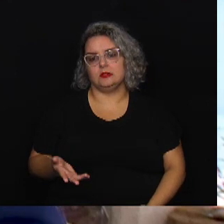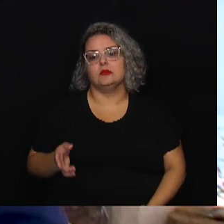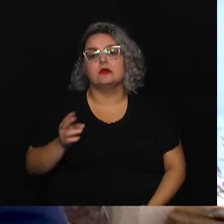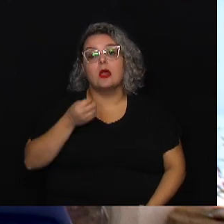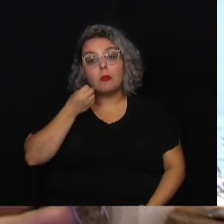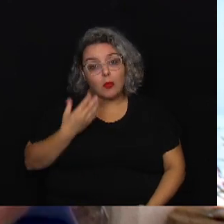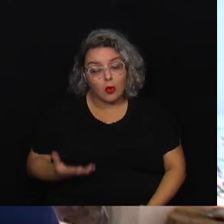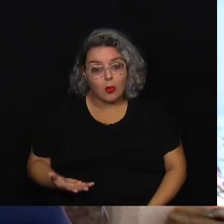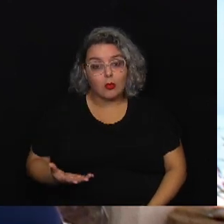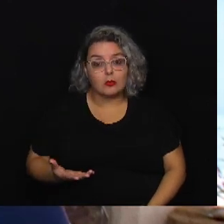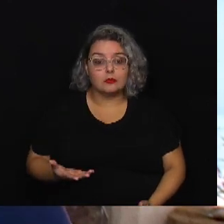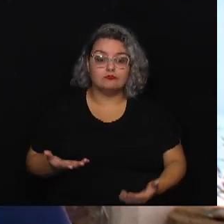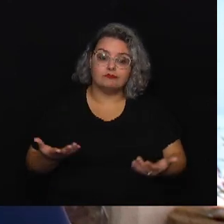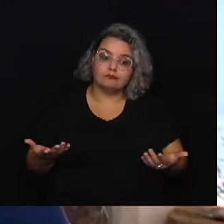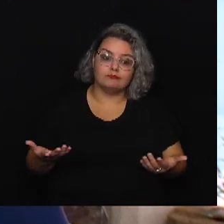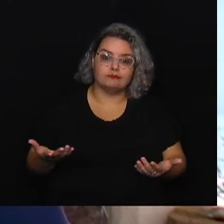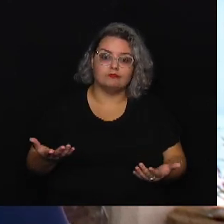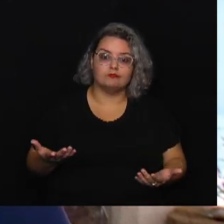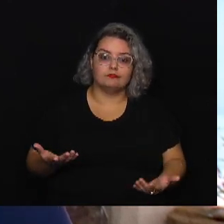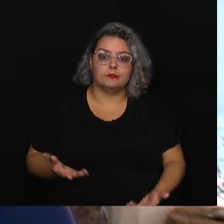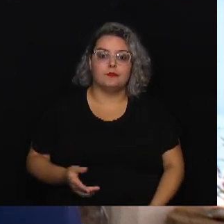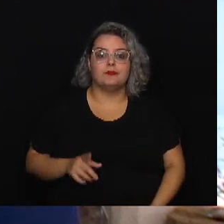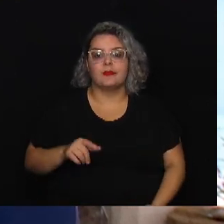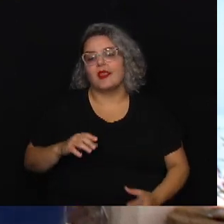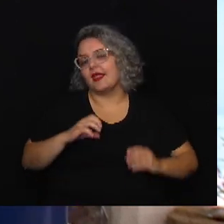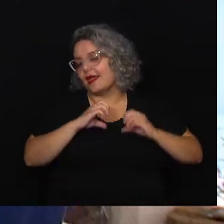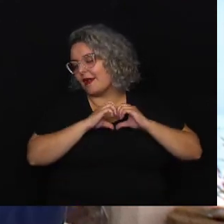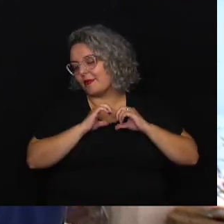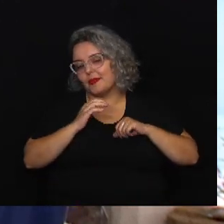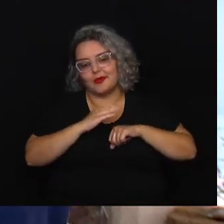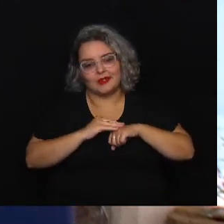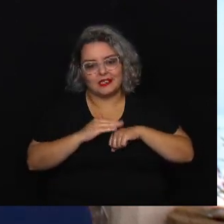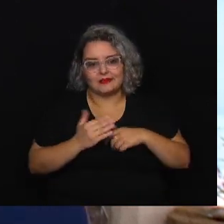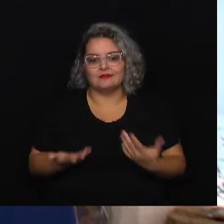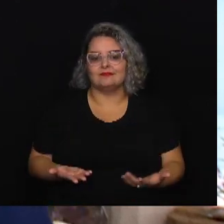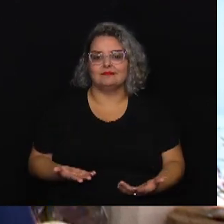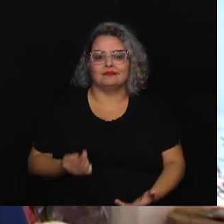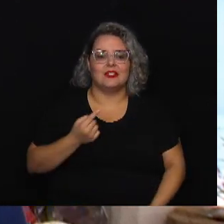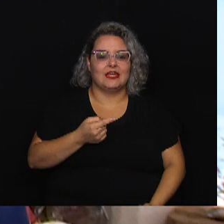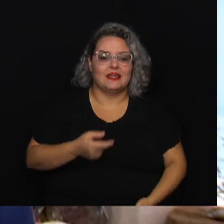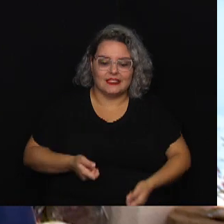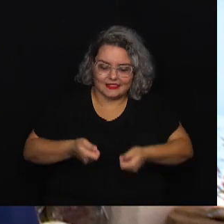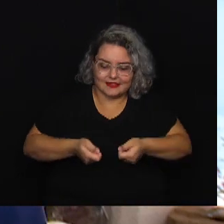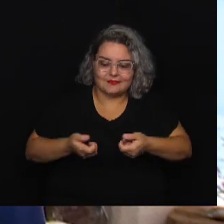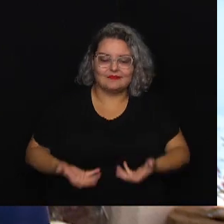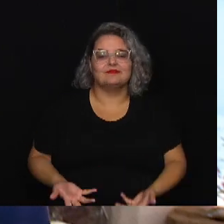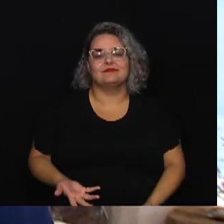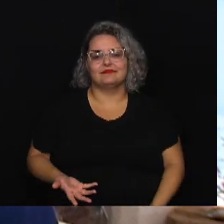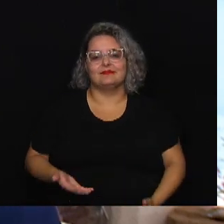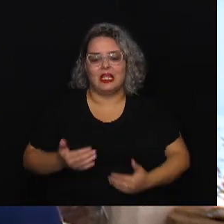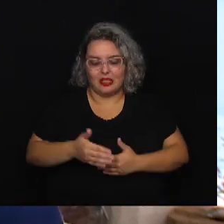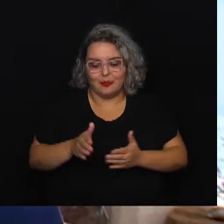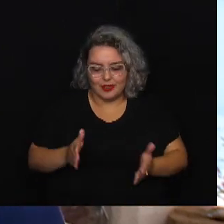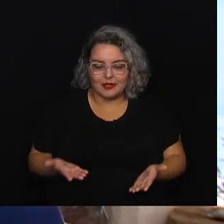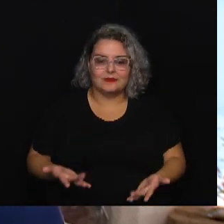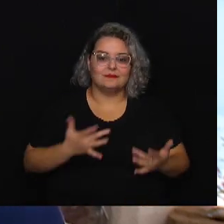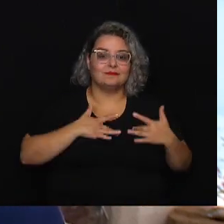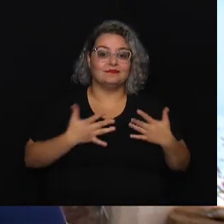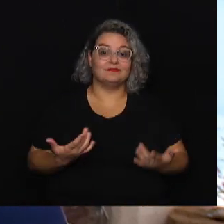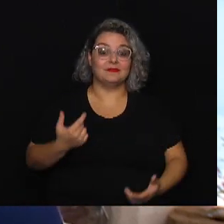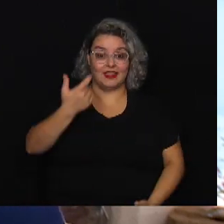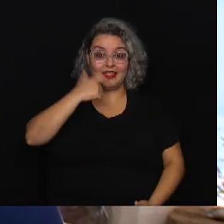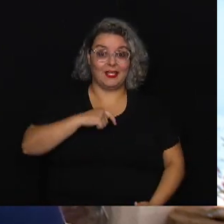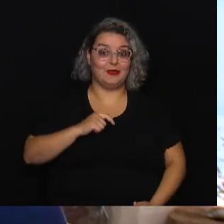útil. É assim, é muito amor, muito carinho já em cada pacote, em cada doação. Eu estou assim,